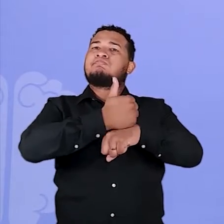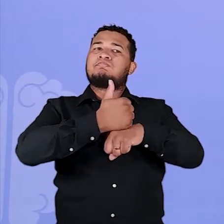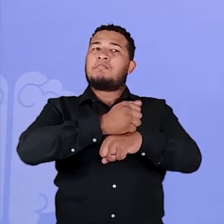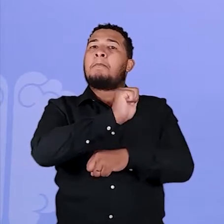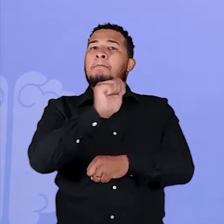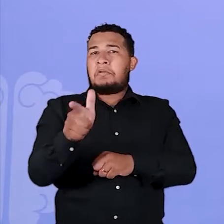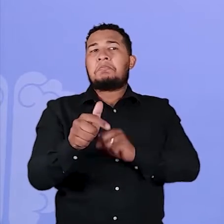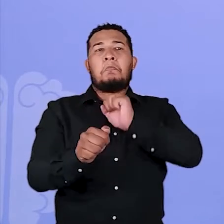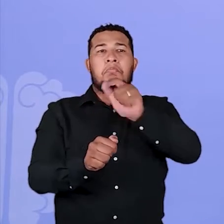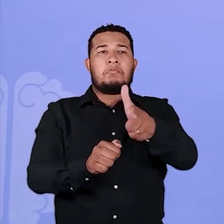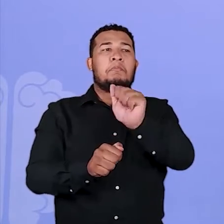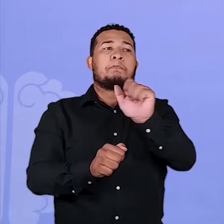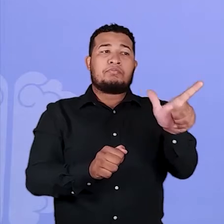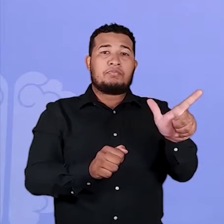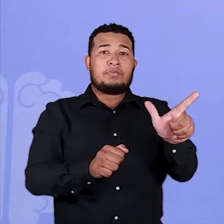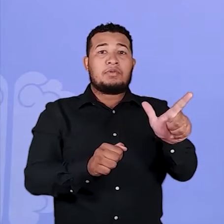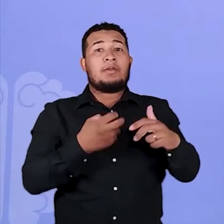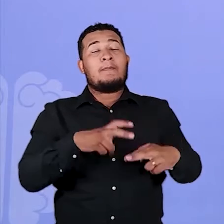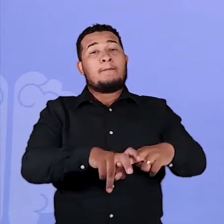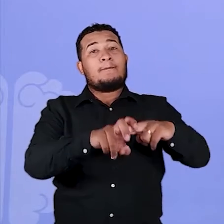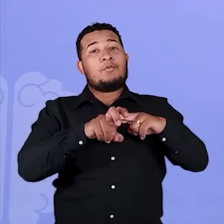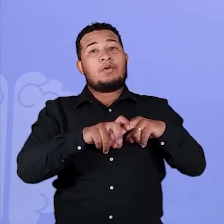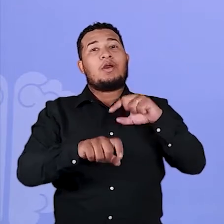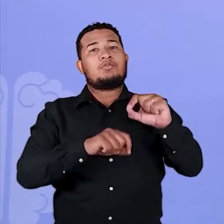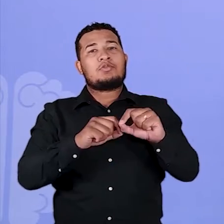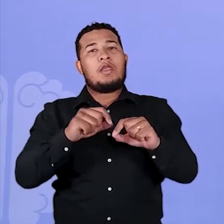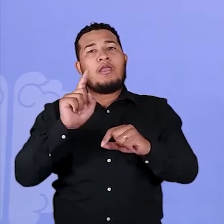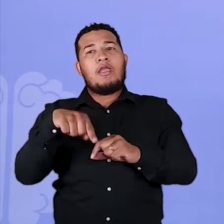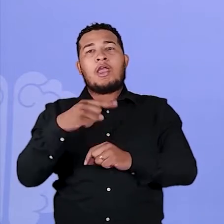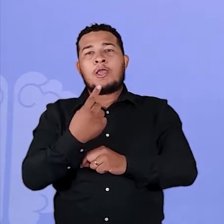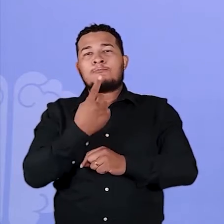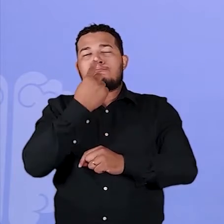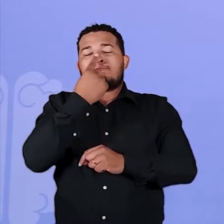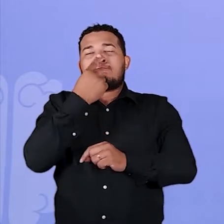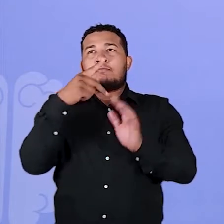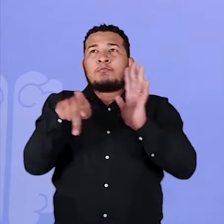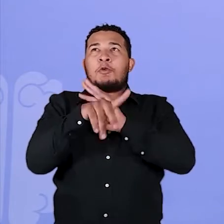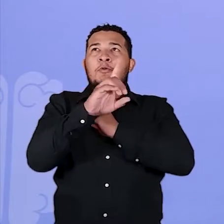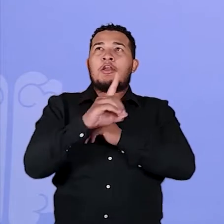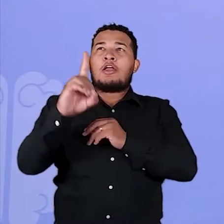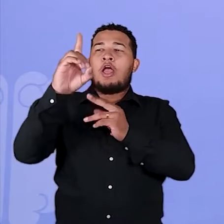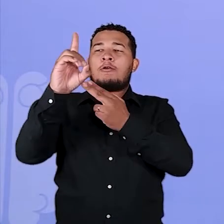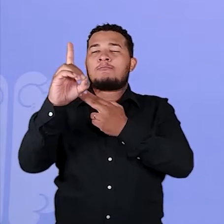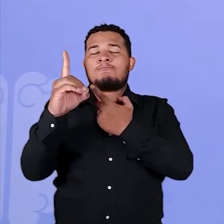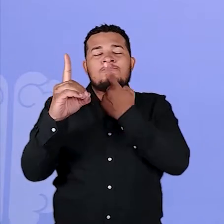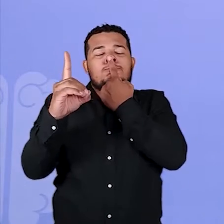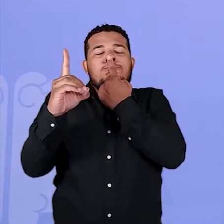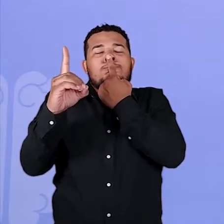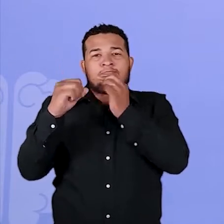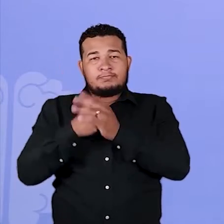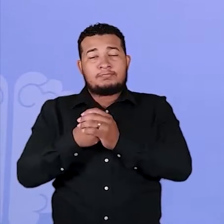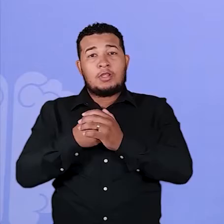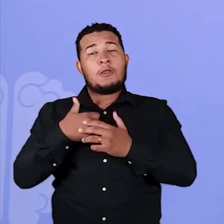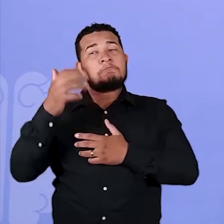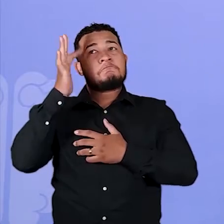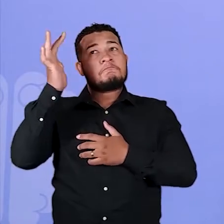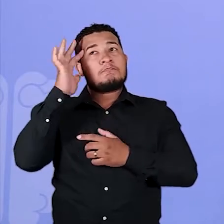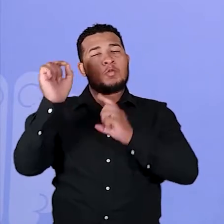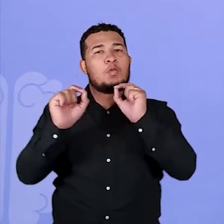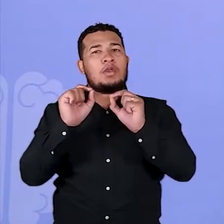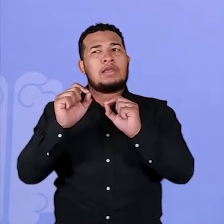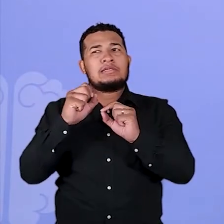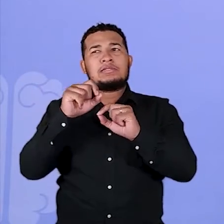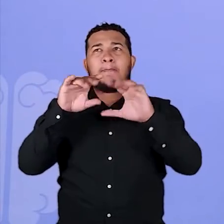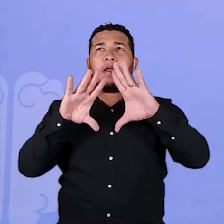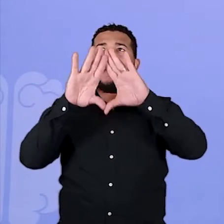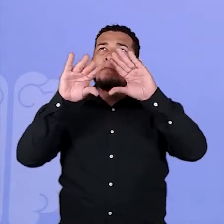os outros para ser um governante devido à sua proximidade com o divino. E o raciocínio é que, à medida em que